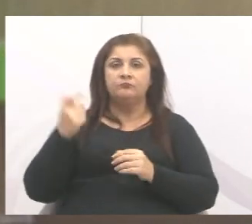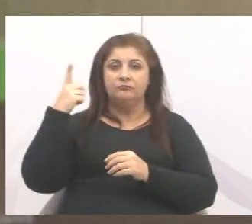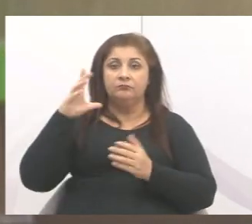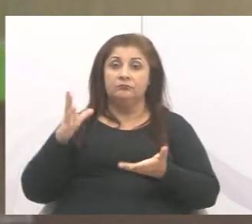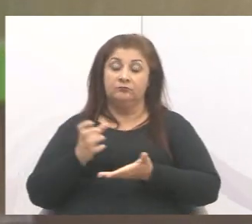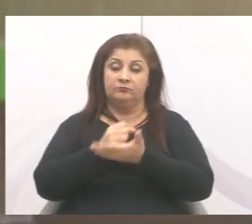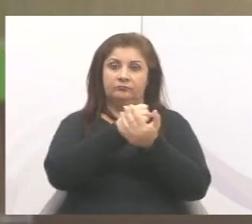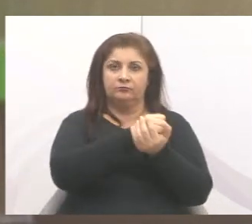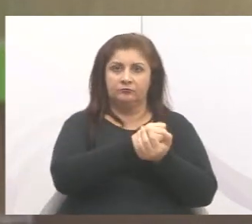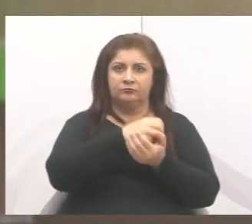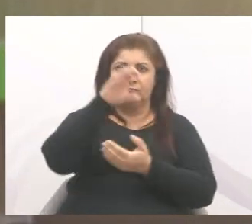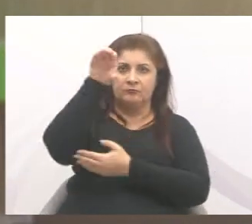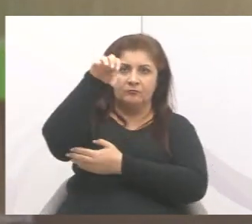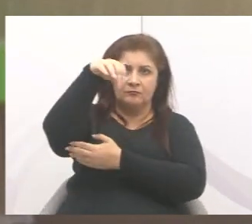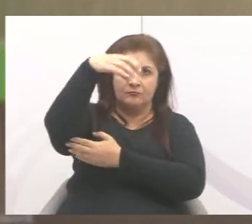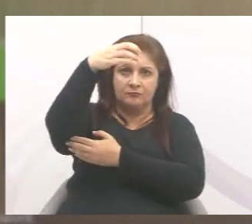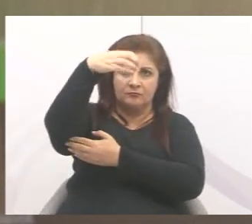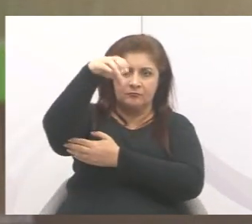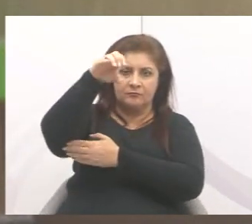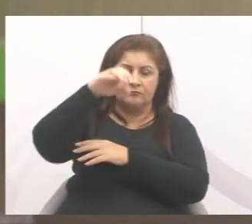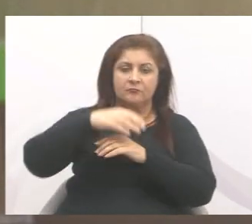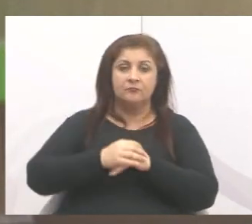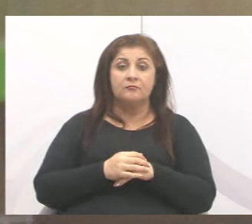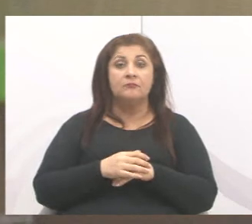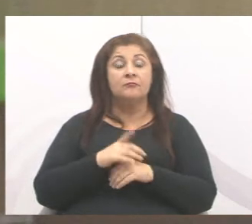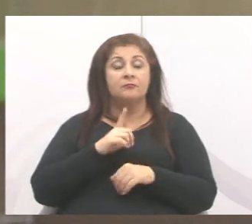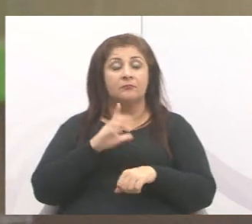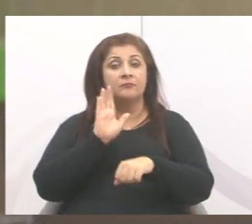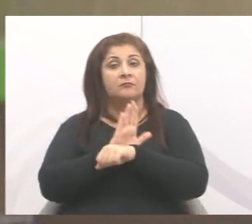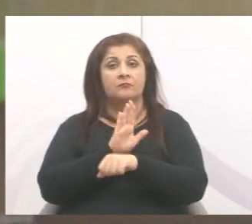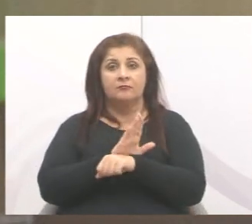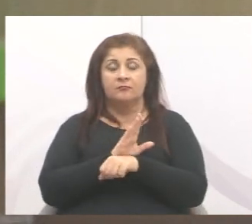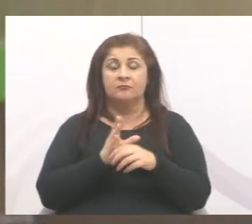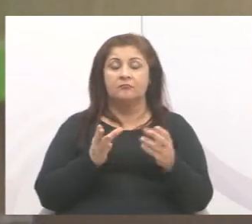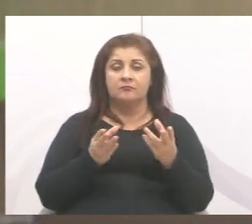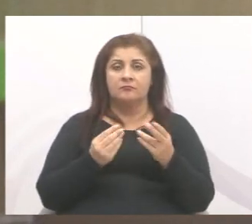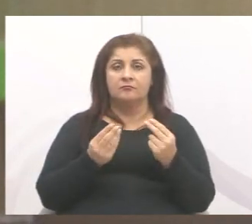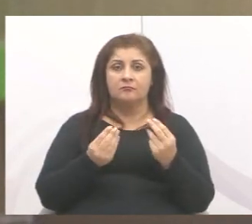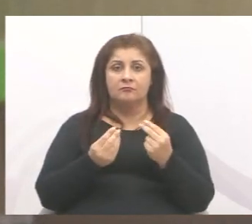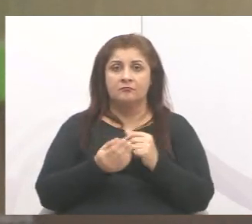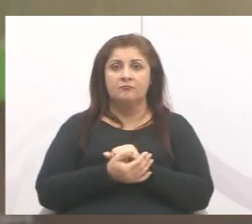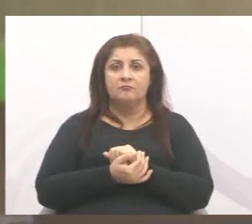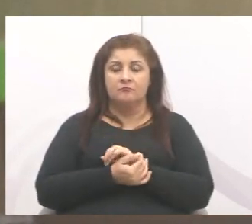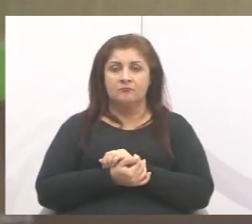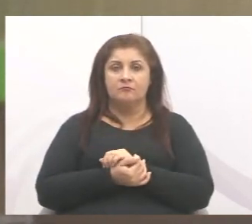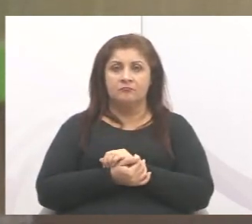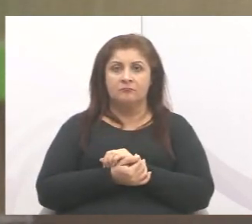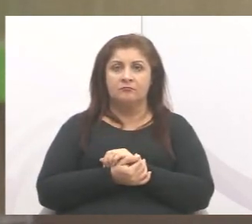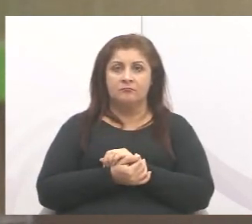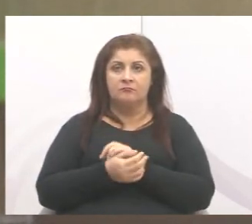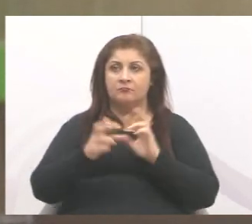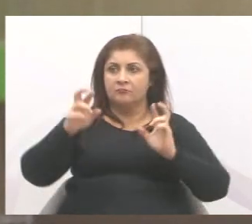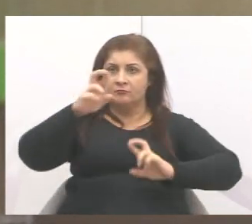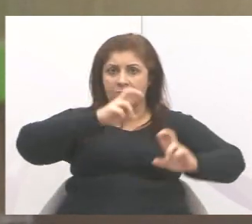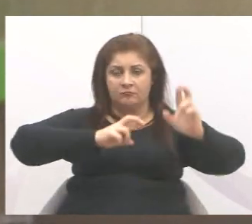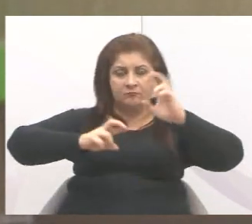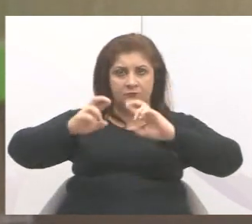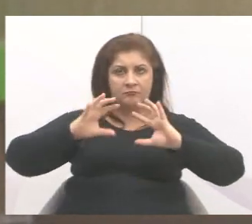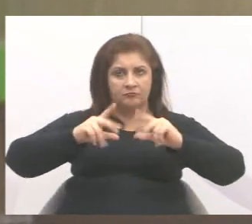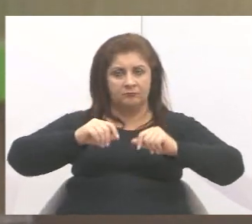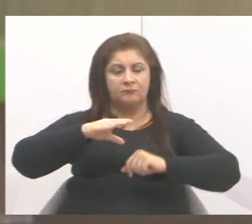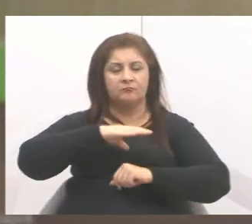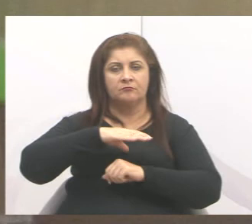do COI hoje em dia têm dado uma sustentação, né, nessa fiscalização da cidade muito